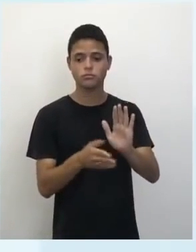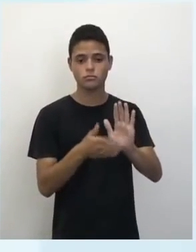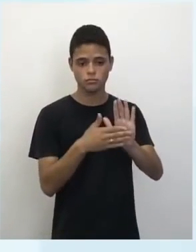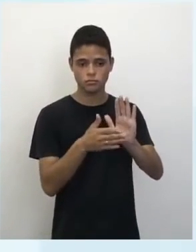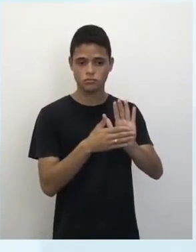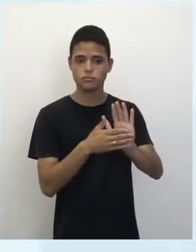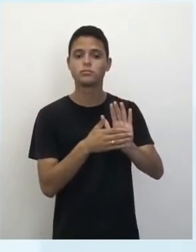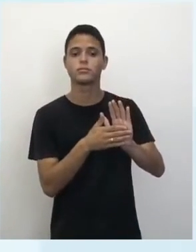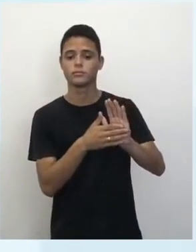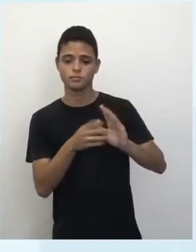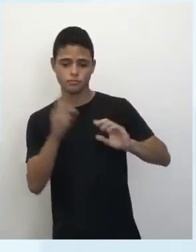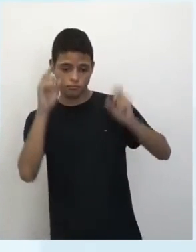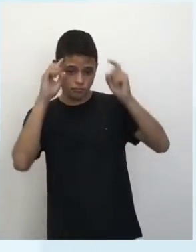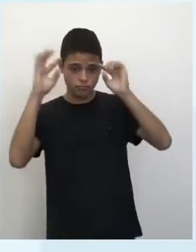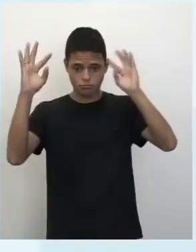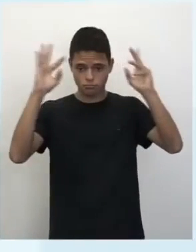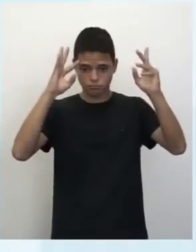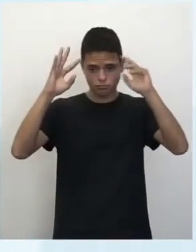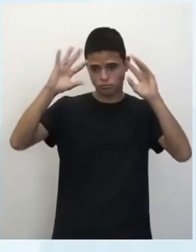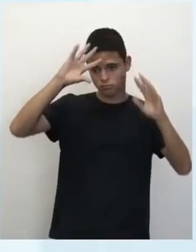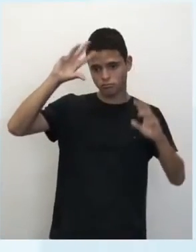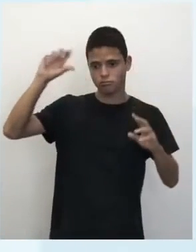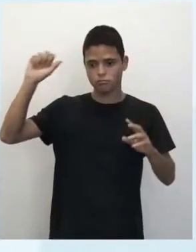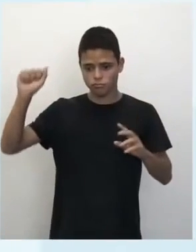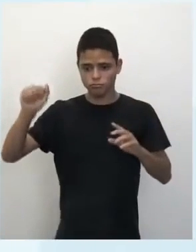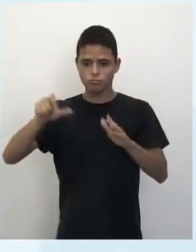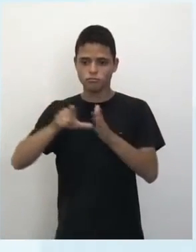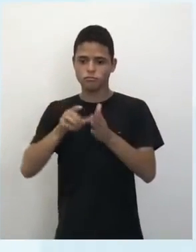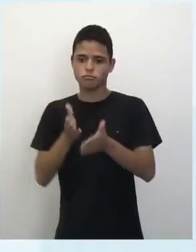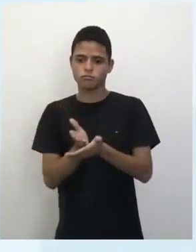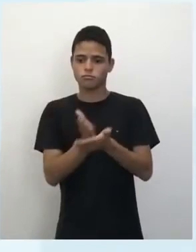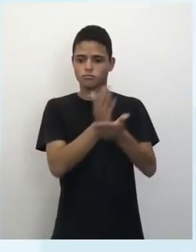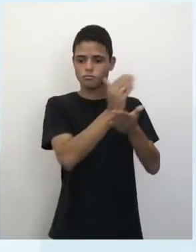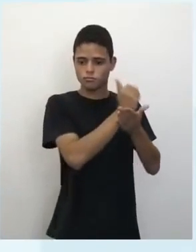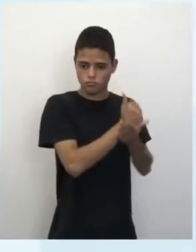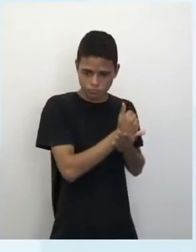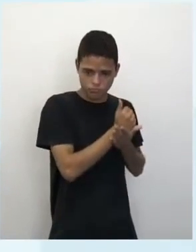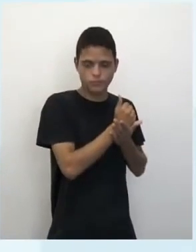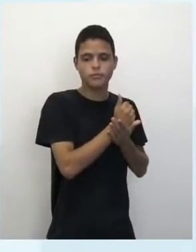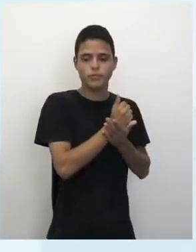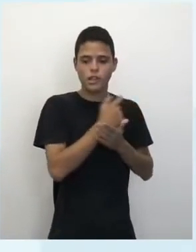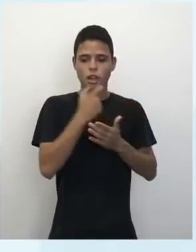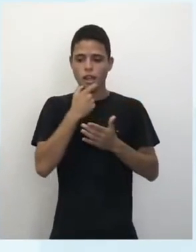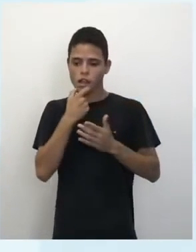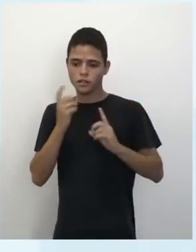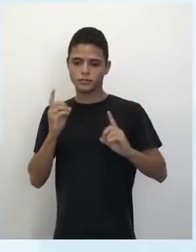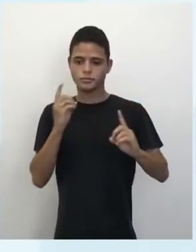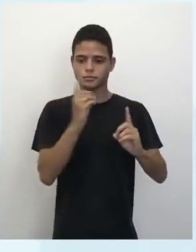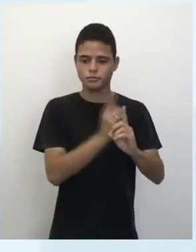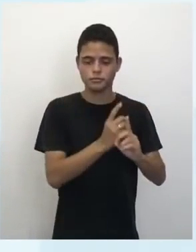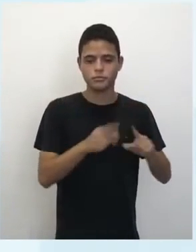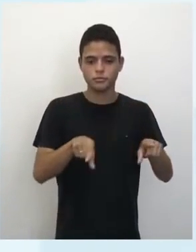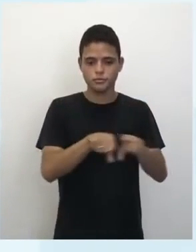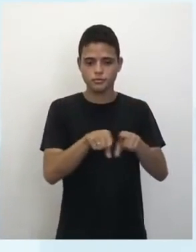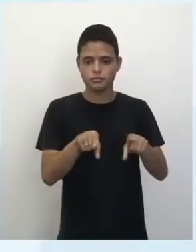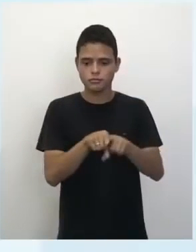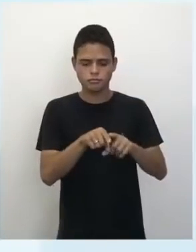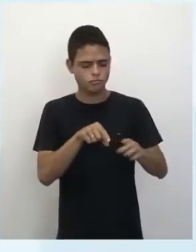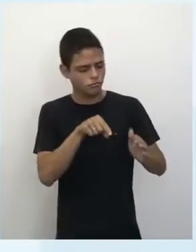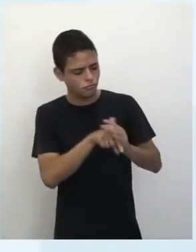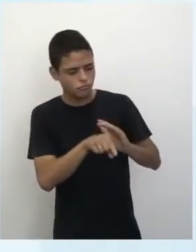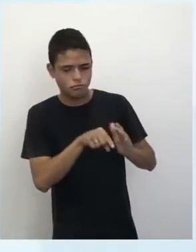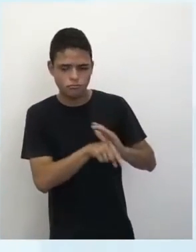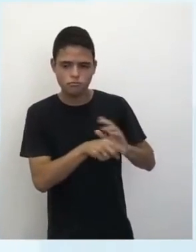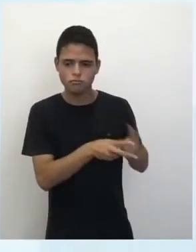africanas e americanas no período anterior à chegada dos europeus e investigar os múltiplos